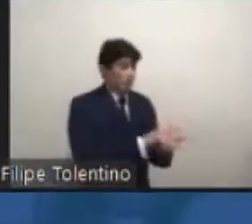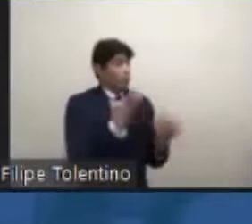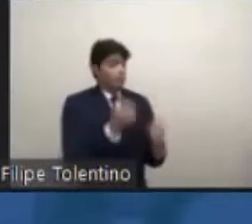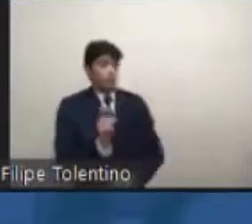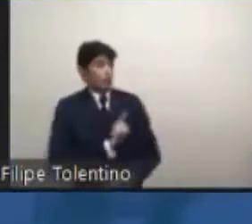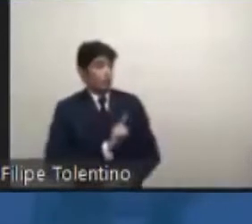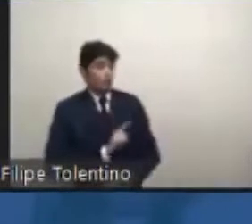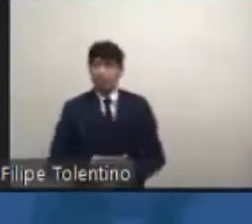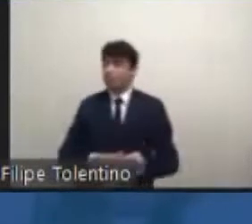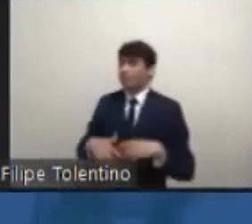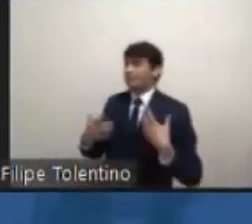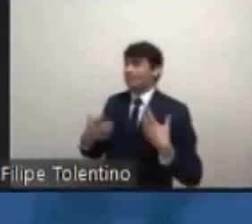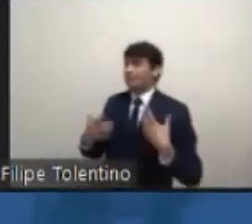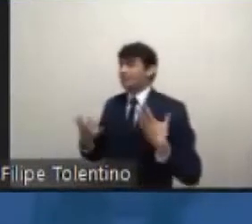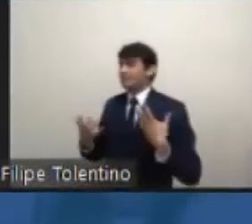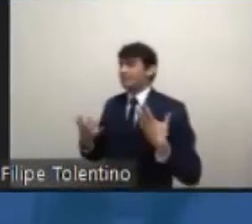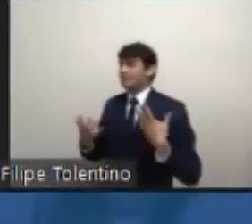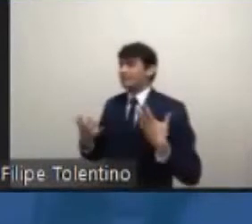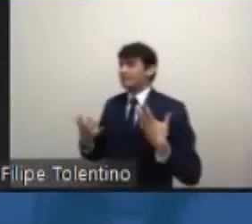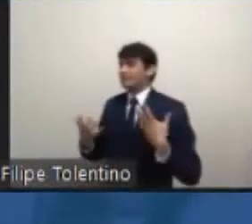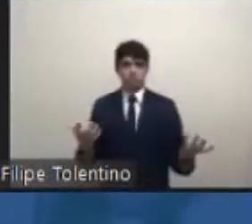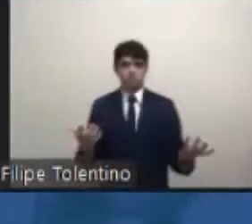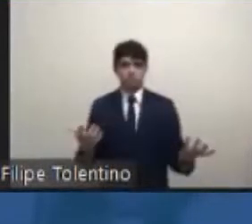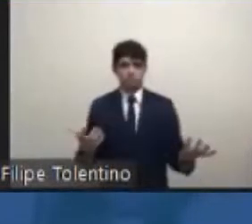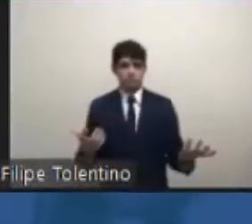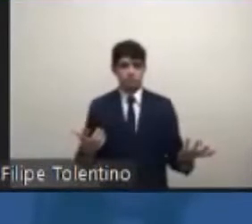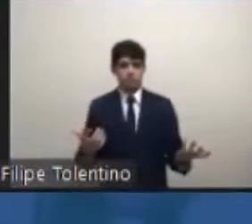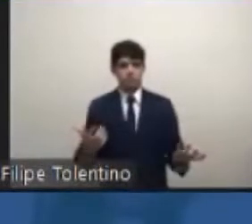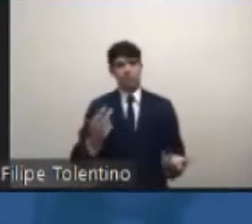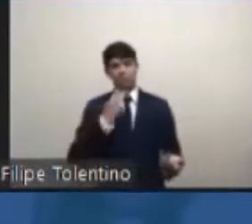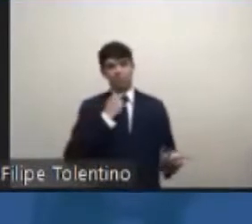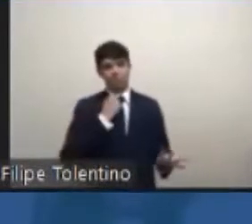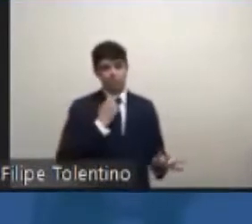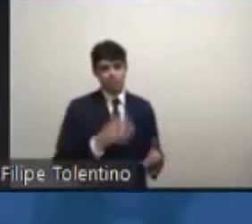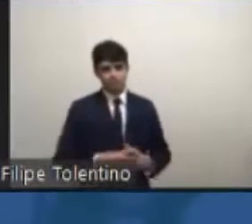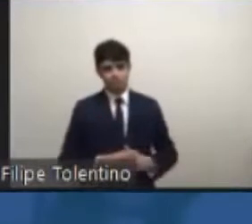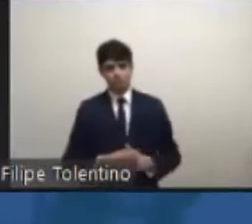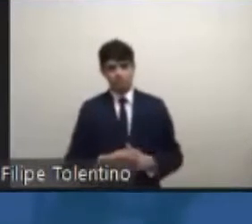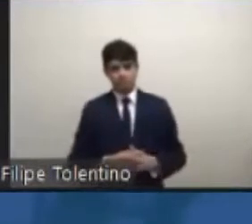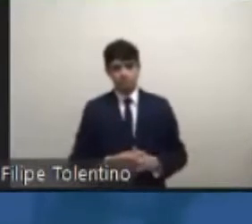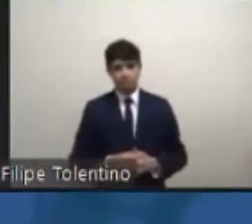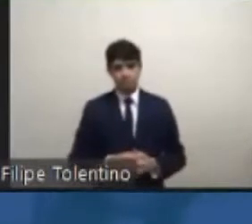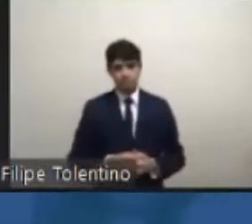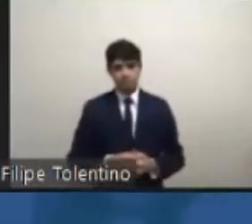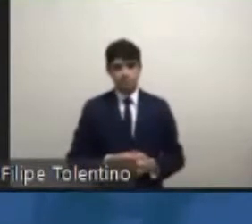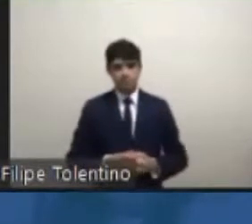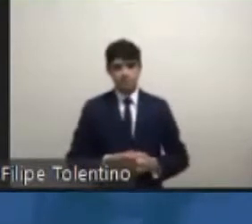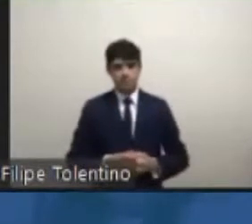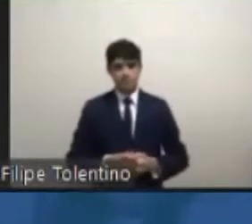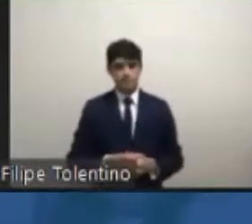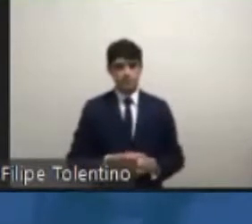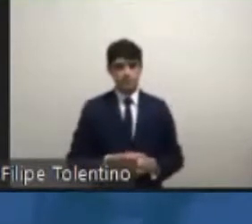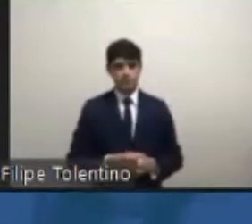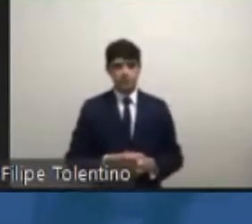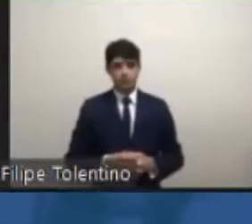assinado nessa situação vai proteger o médico? Ou pode-se alegar que o paciente estava numa situação de coação, uma situação em